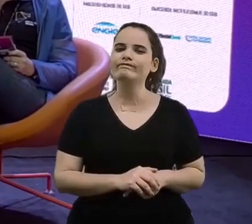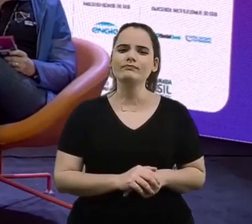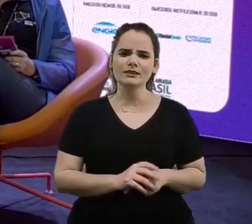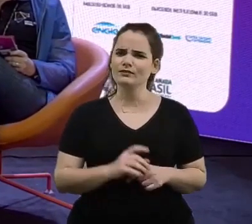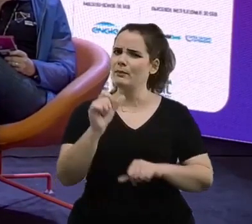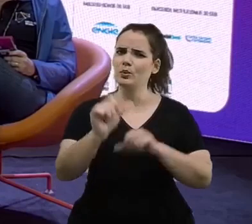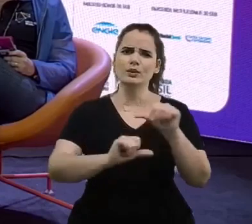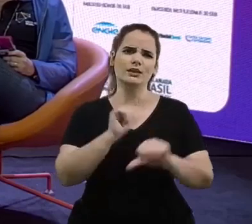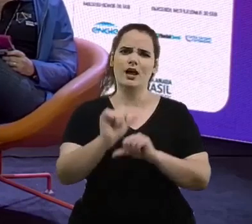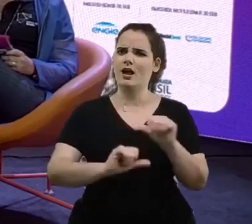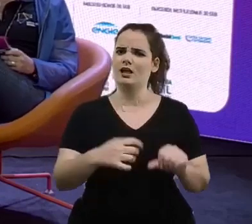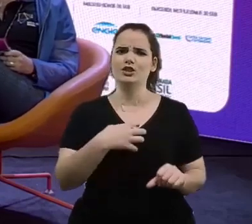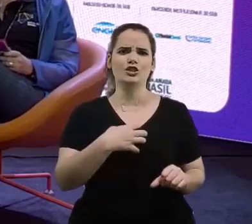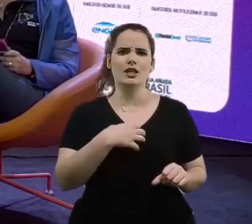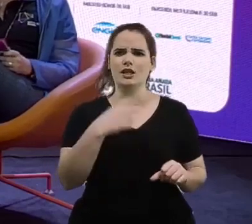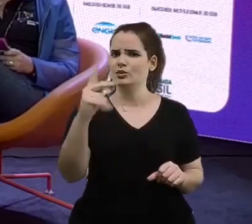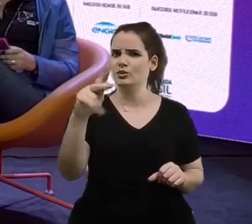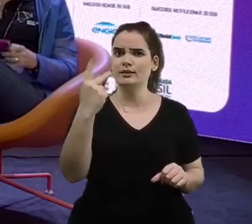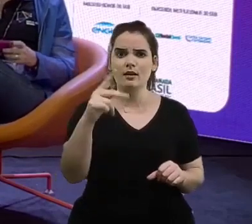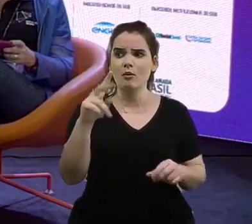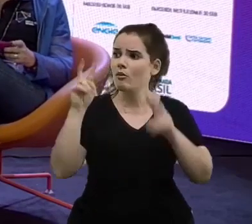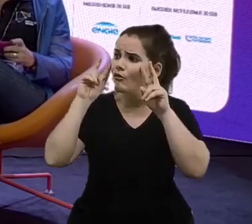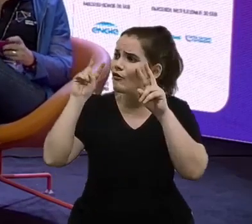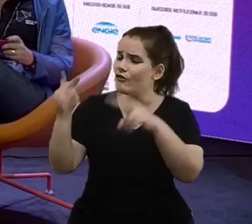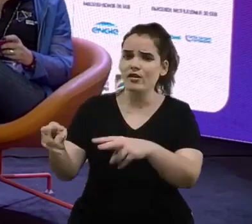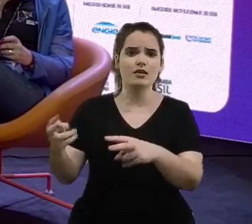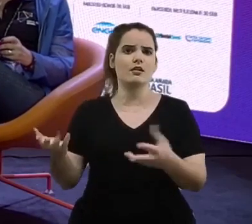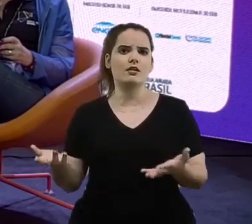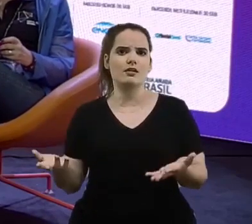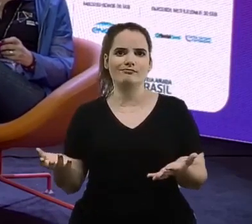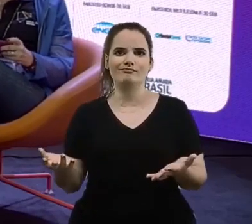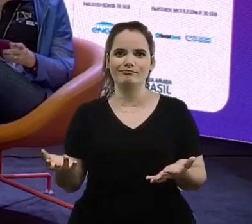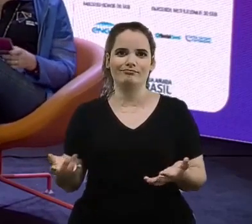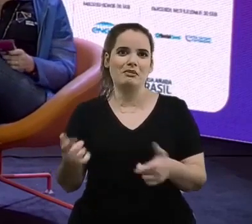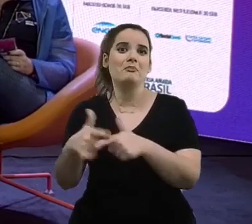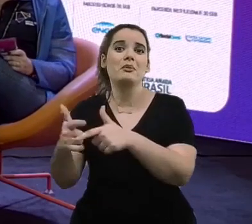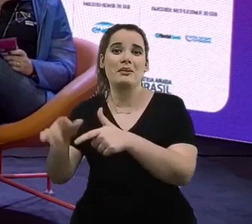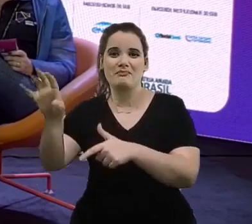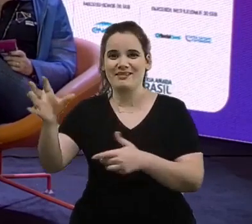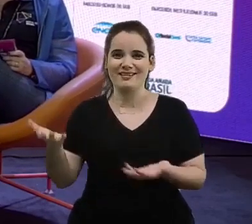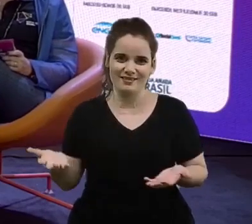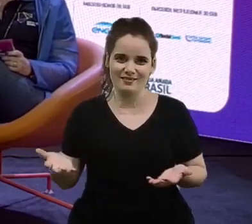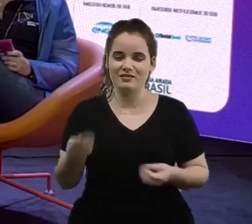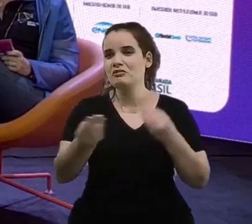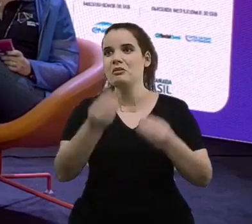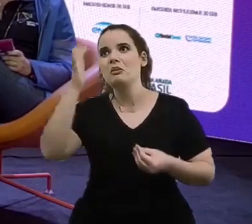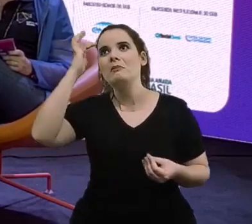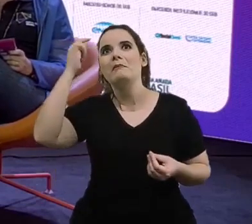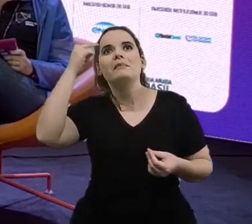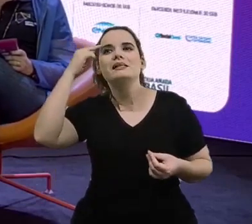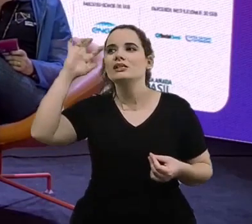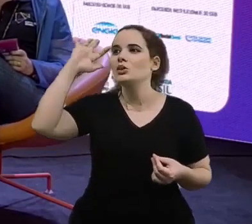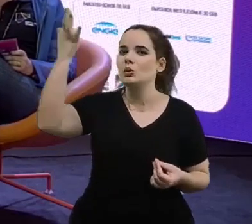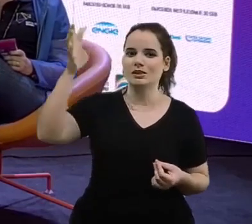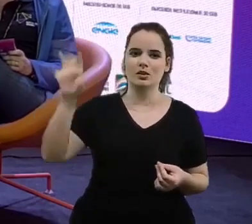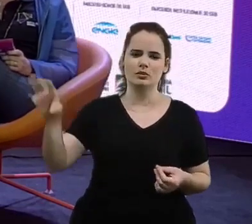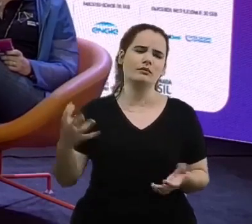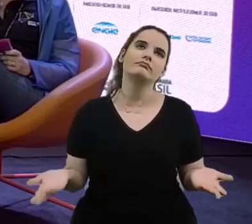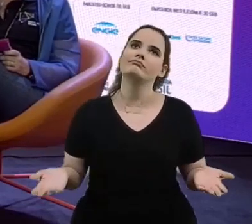da pandemia, um trabalho super de bastidor, que ninguém enxerga, né, um trabalho que foi realmente muito miudinho,